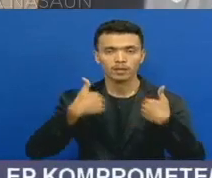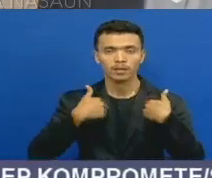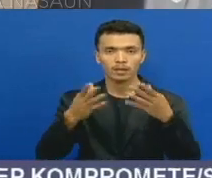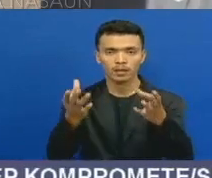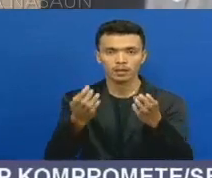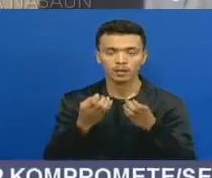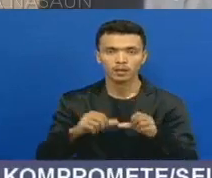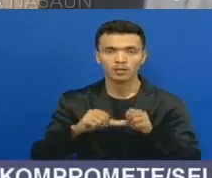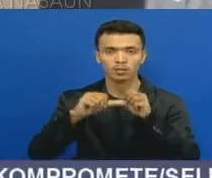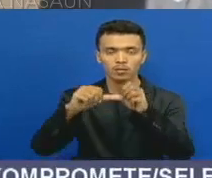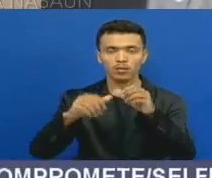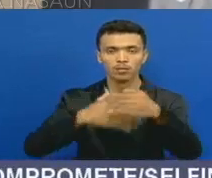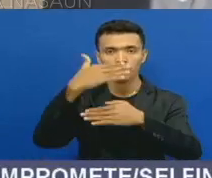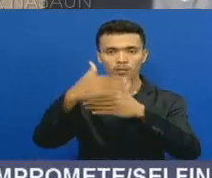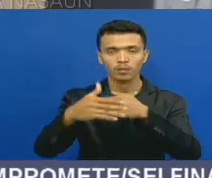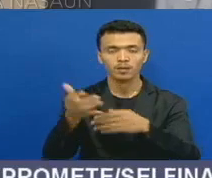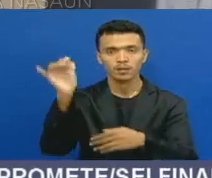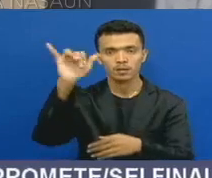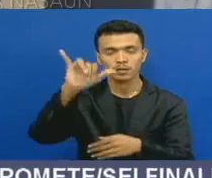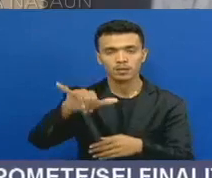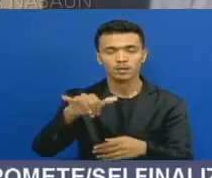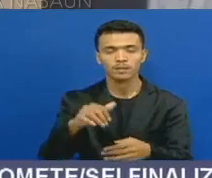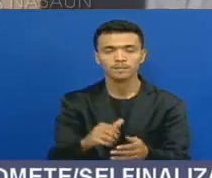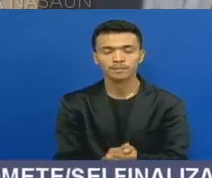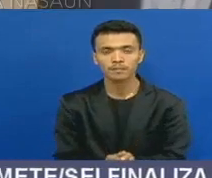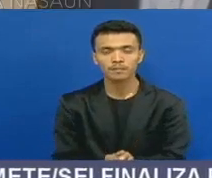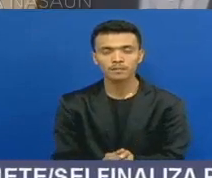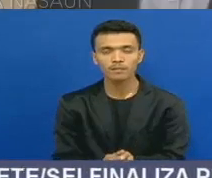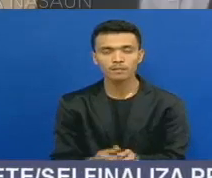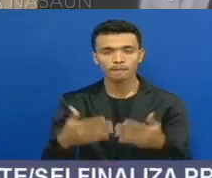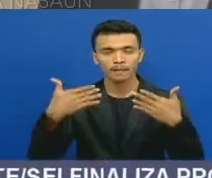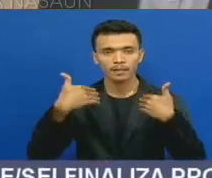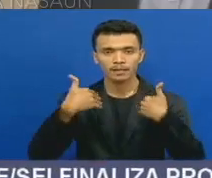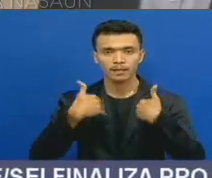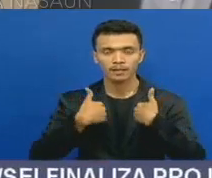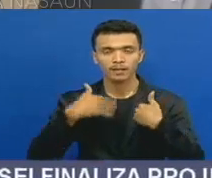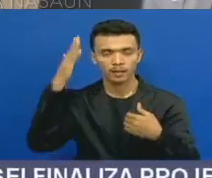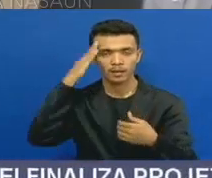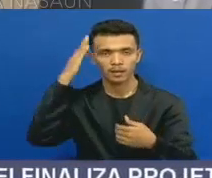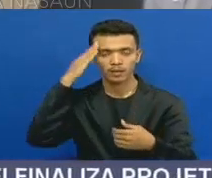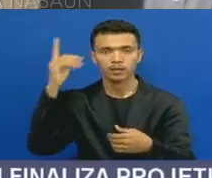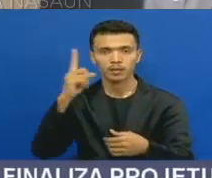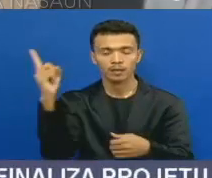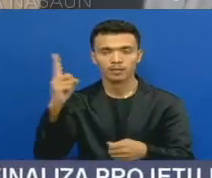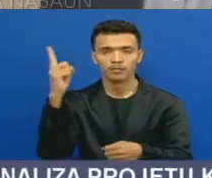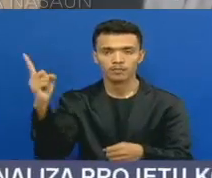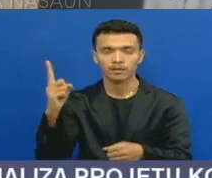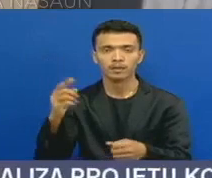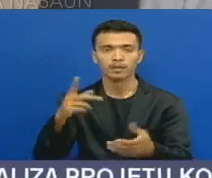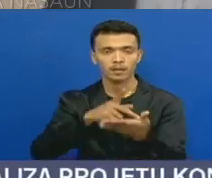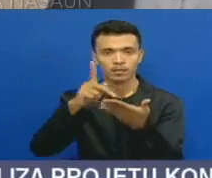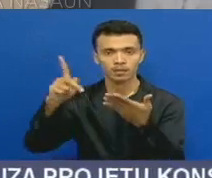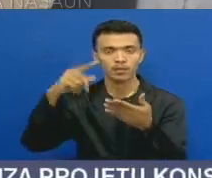oe. Pasiran ebe ema kena hira wan, karek maka iha hanui atu nafatin e